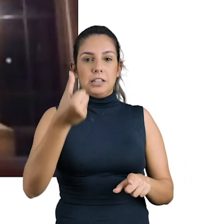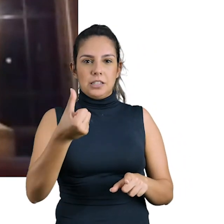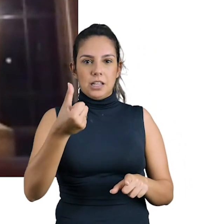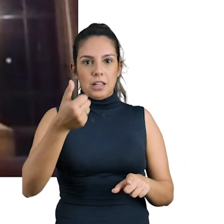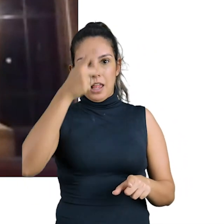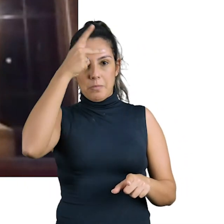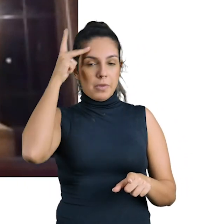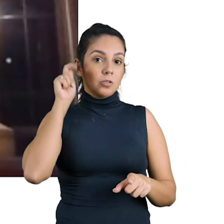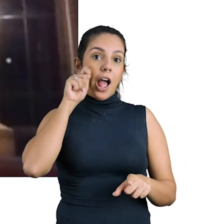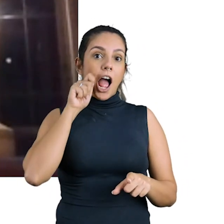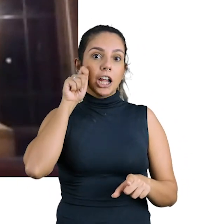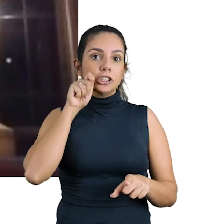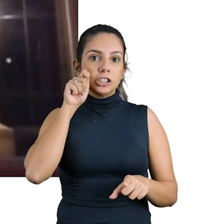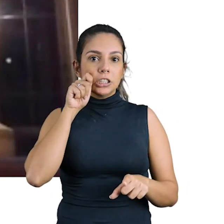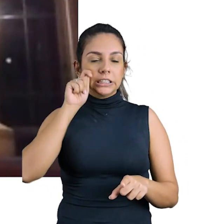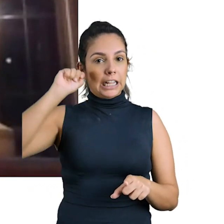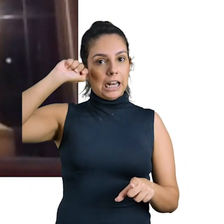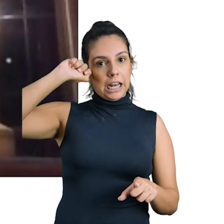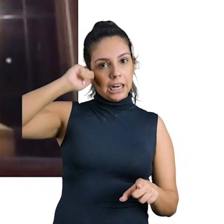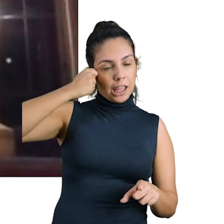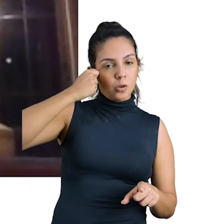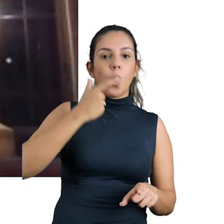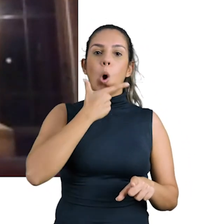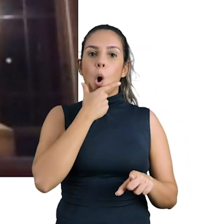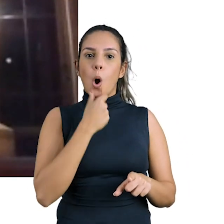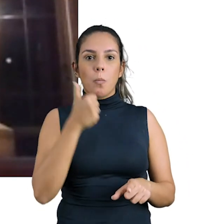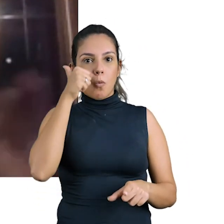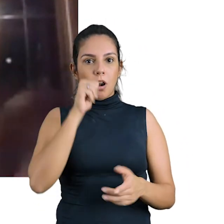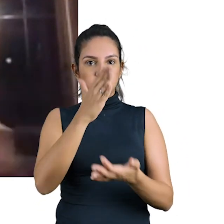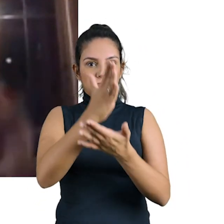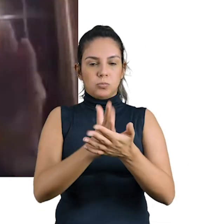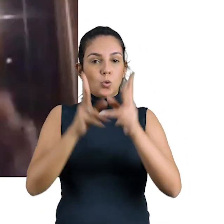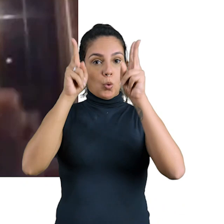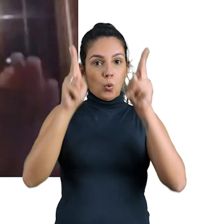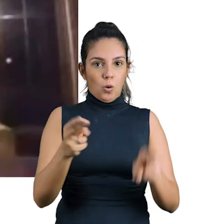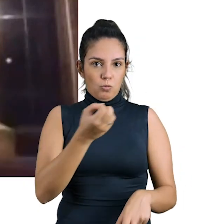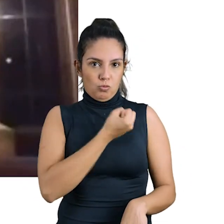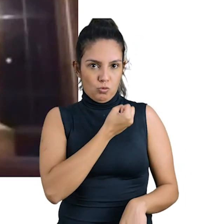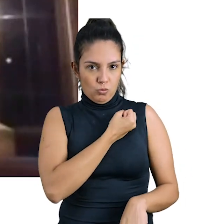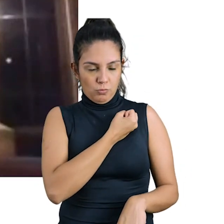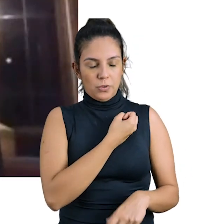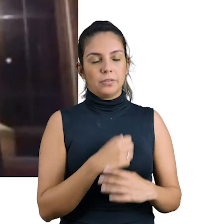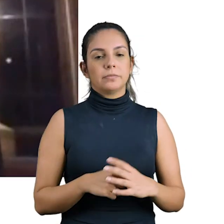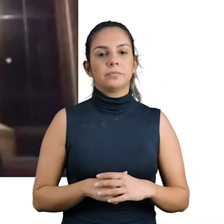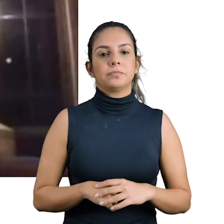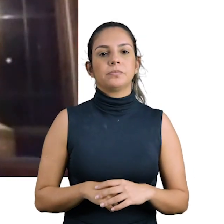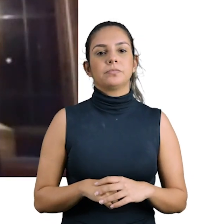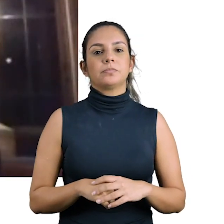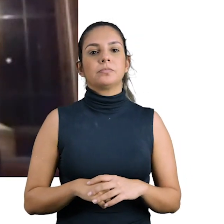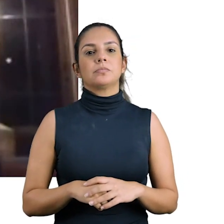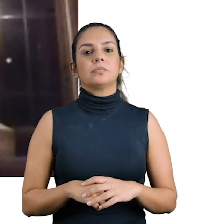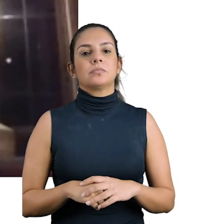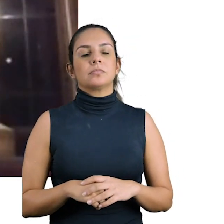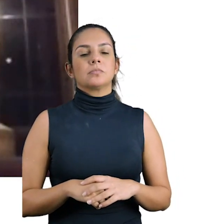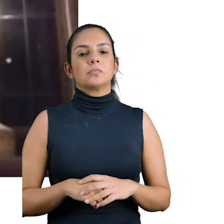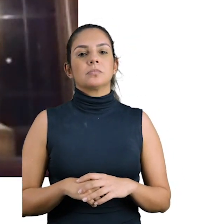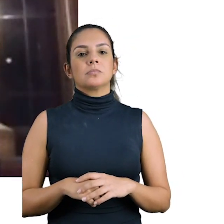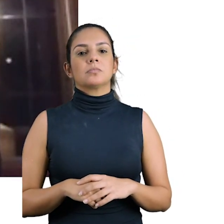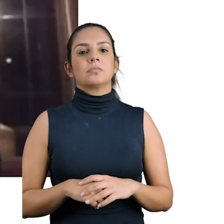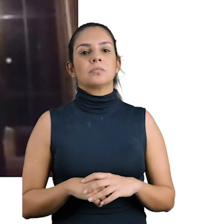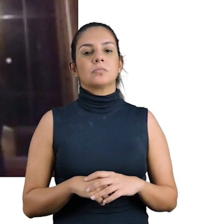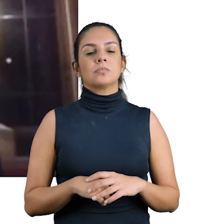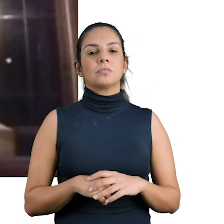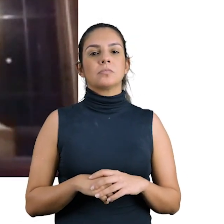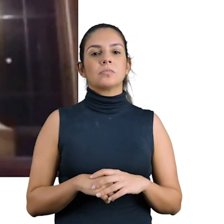36 artistas negros, homens, mulheres, na mesma proporção, como o que acontece na enciclopédia,